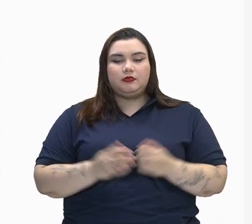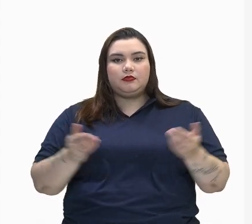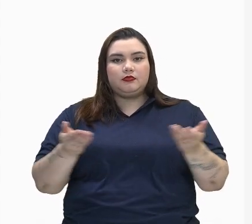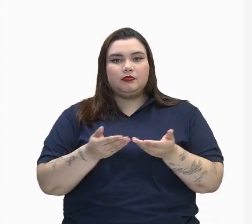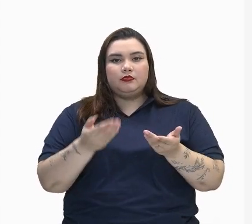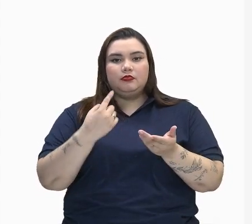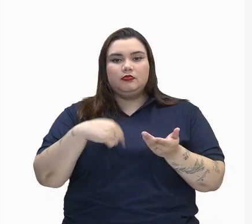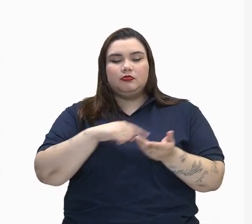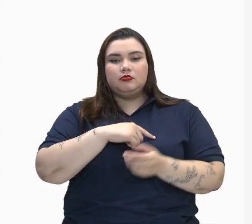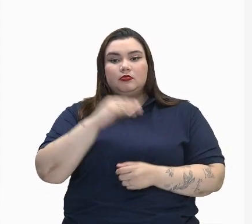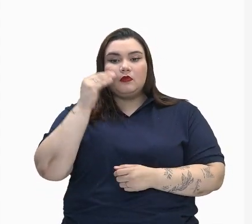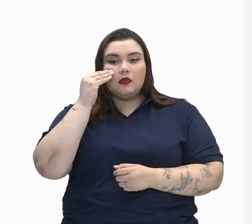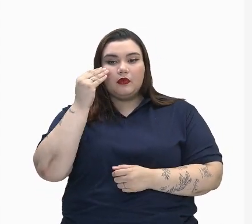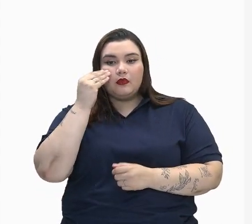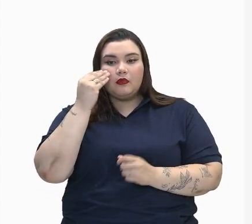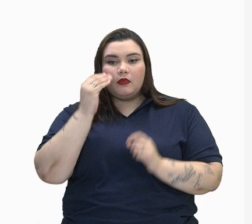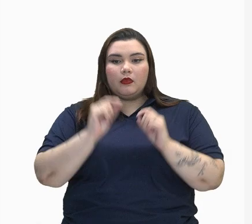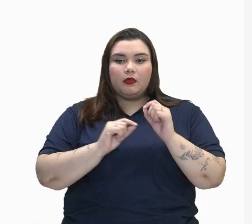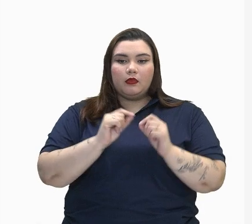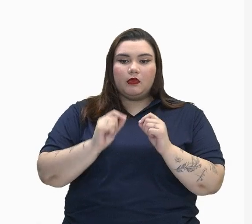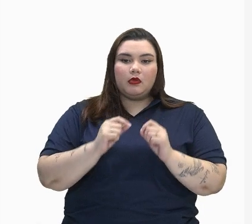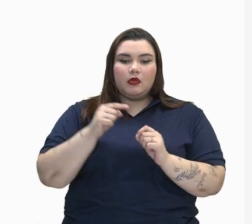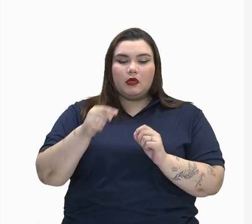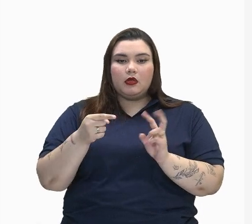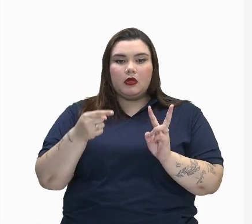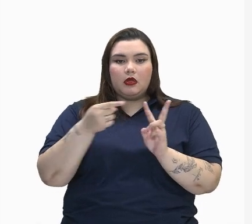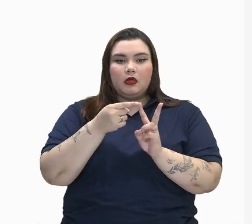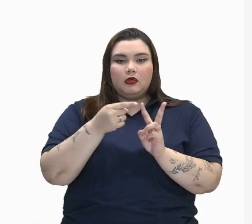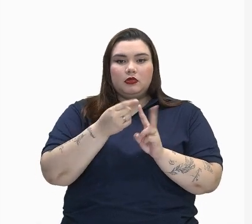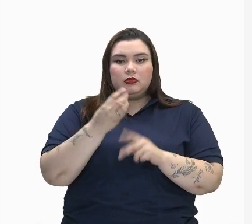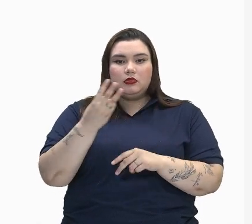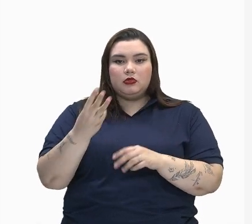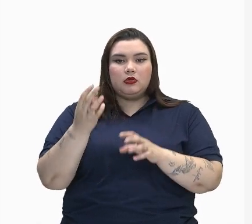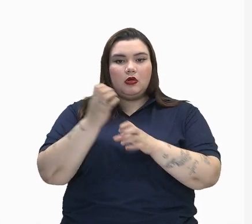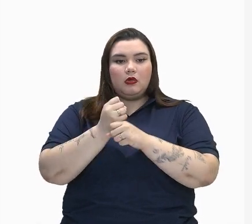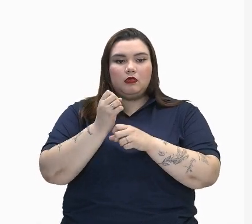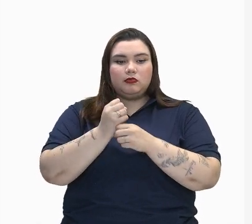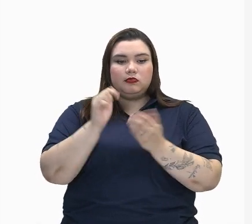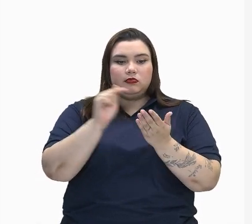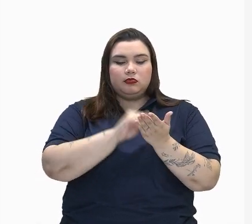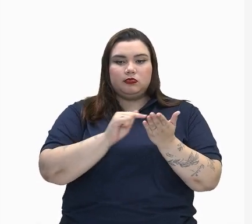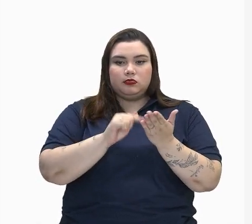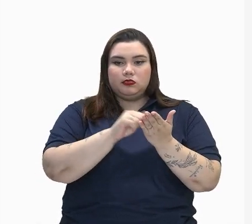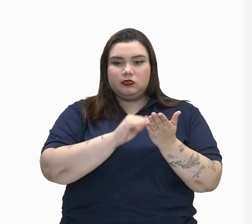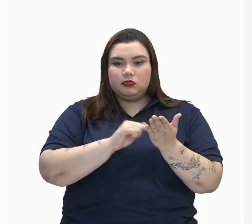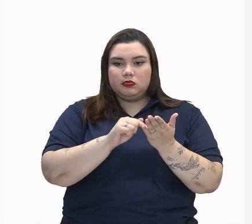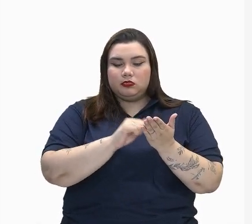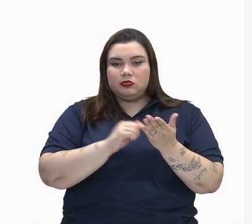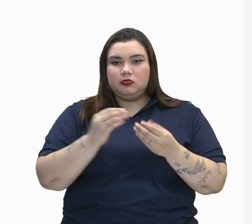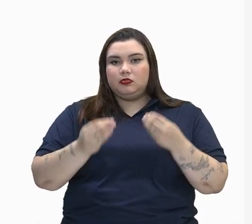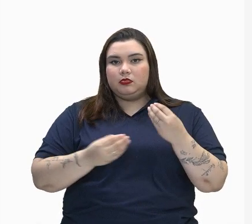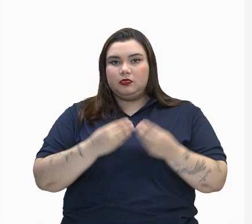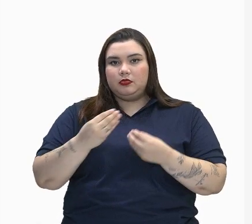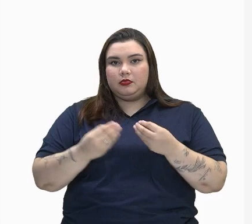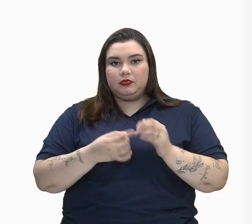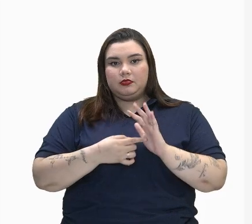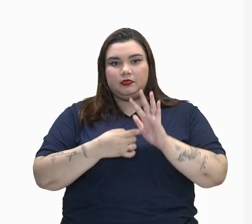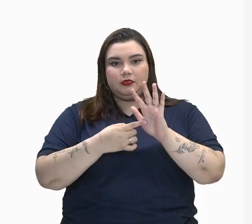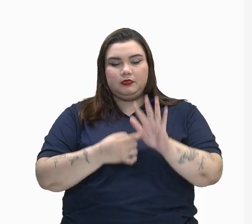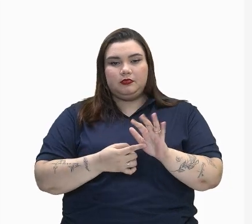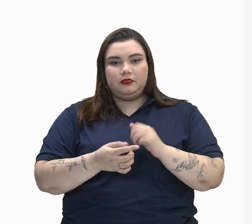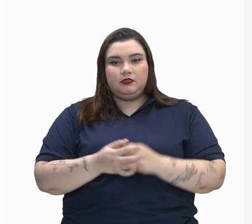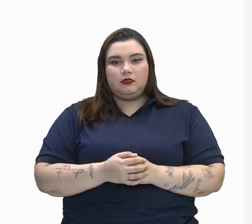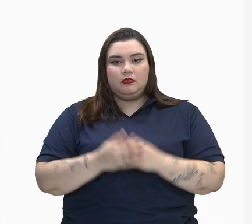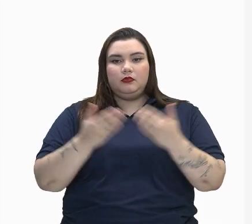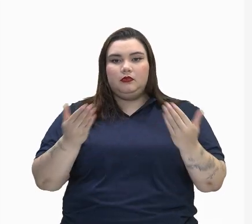vamos conferir essa raiz de 3 na calculadora. Observem aqui na calculadora comigo. Quanto que é a